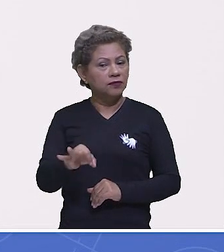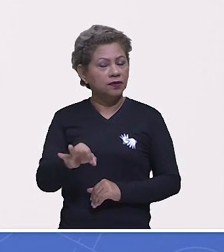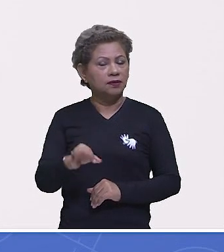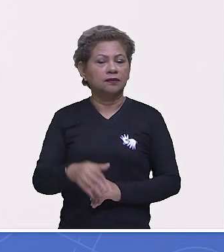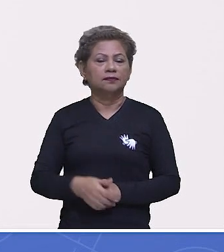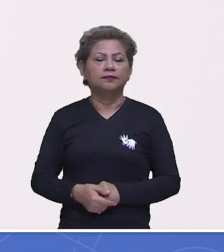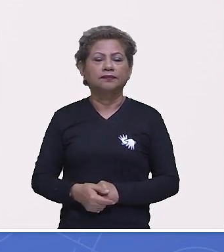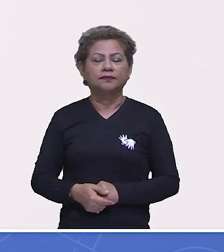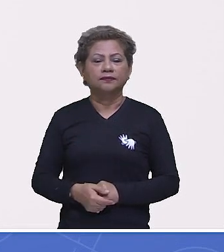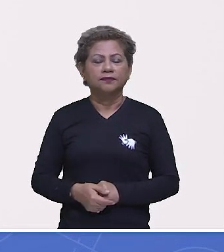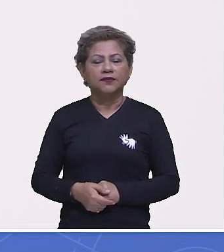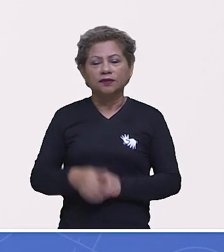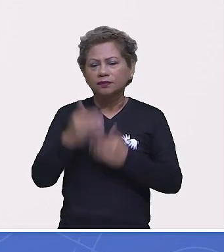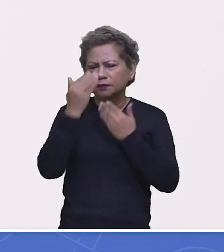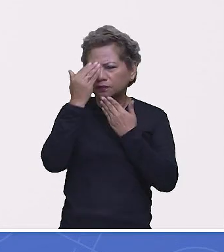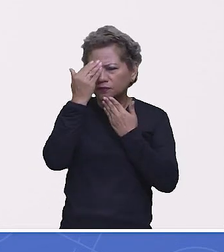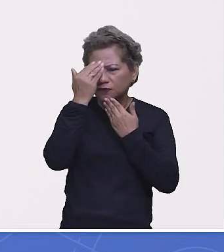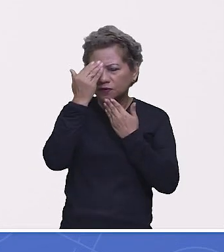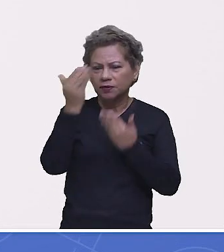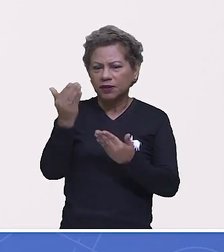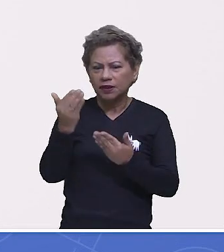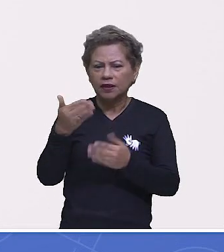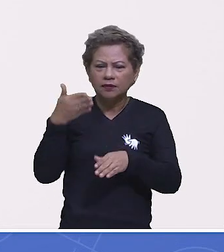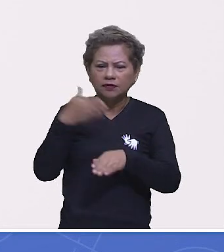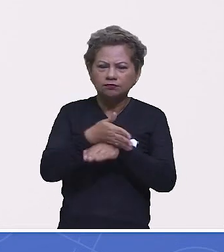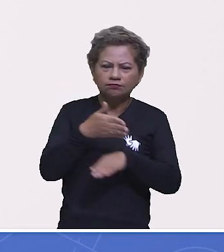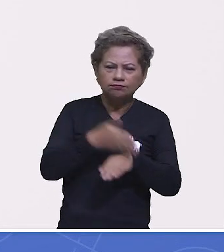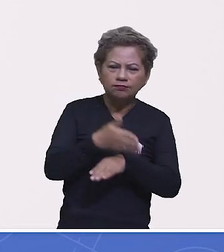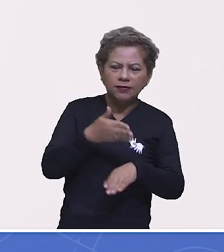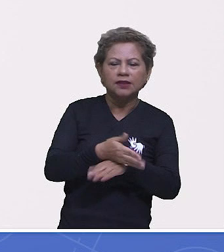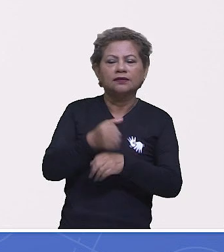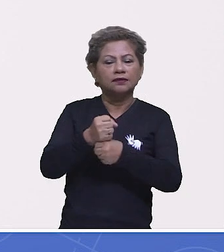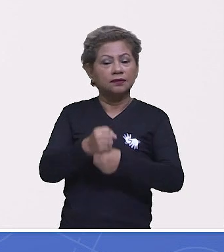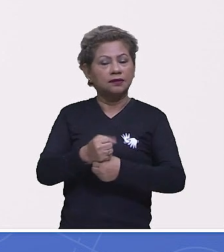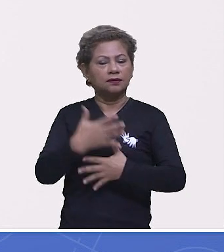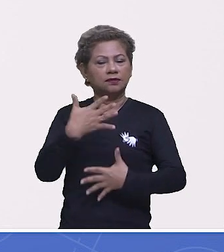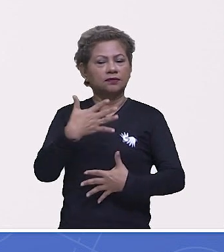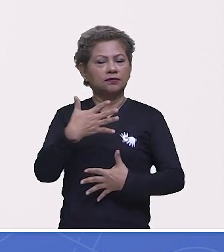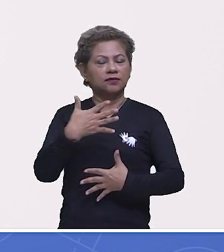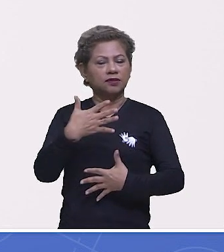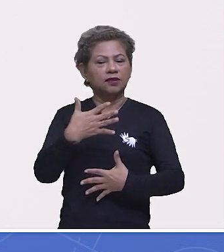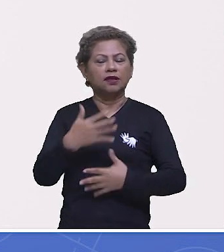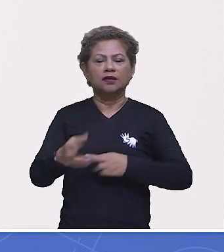Tudo bem, obrigado aí pela participação de todos vocês no chat, aí alimentando